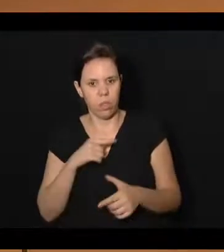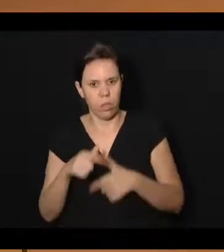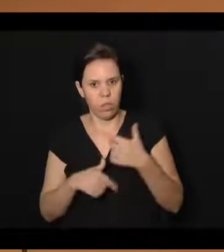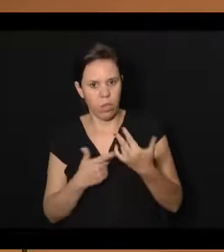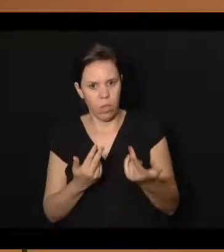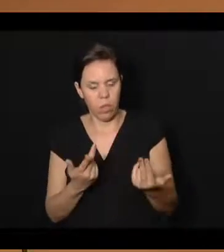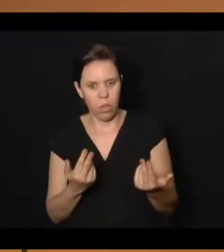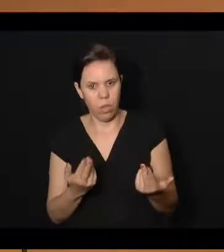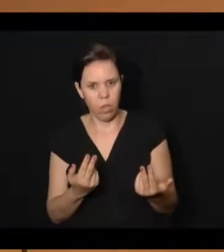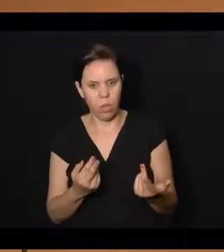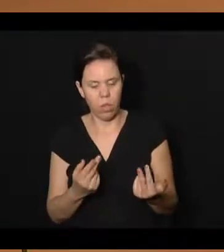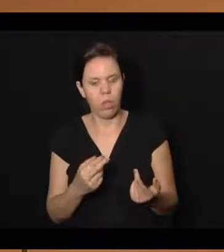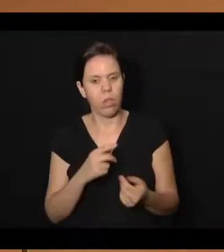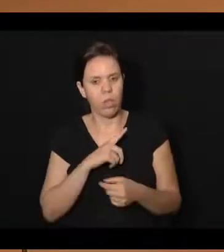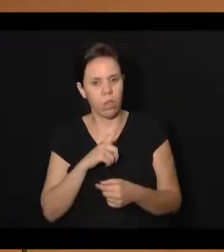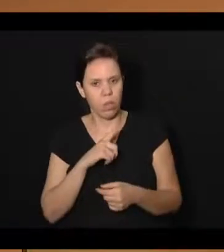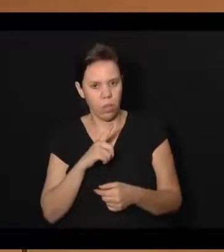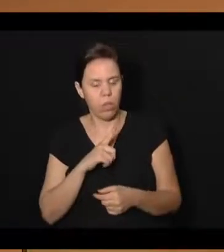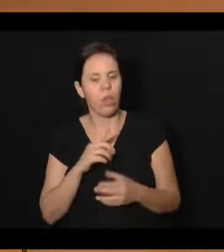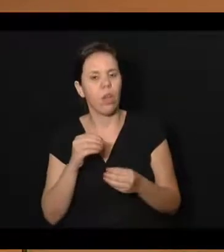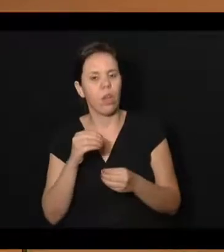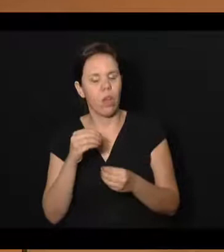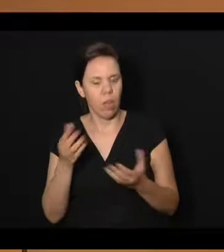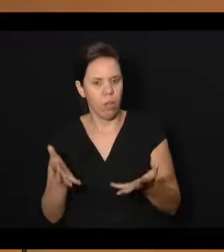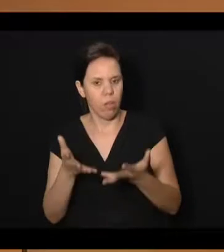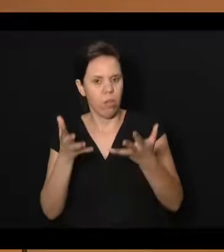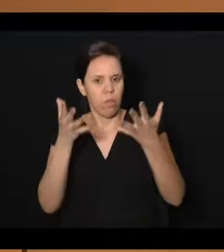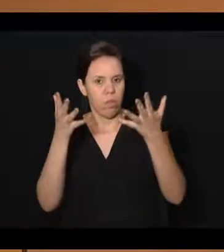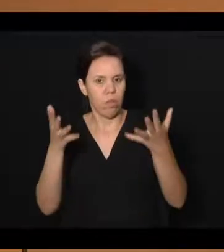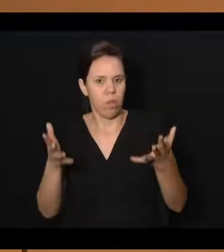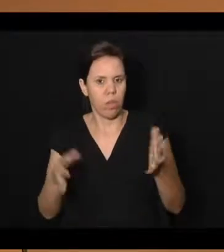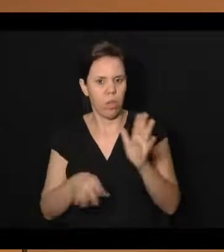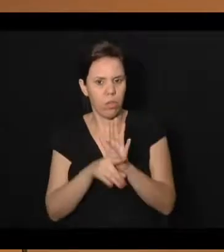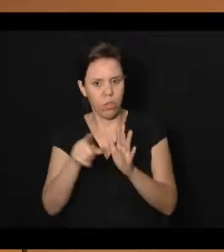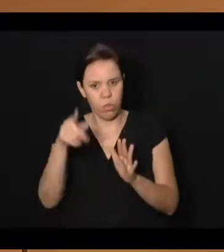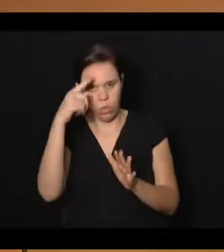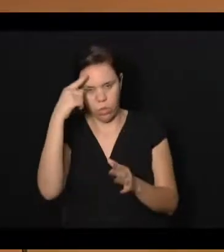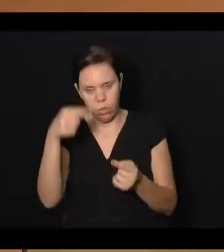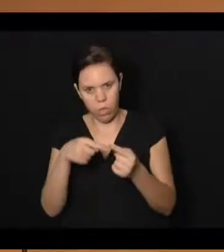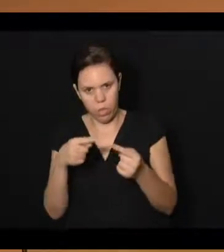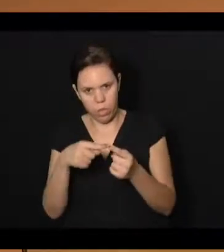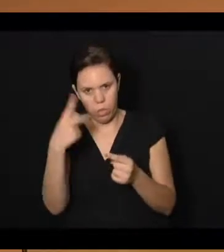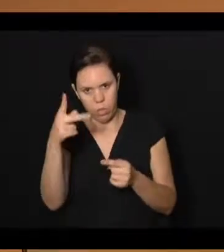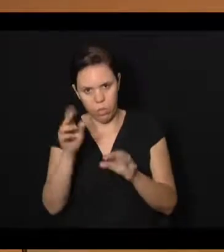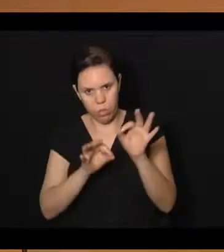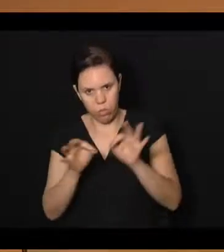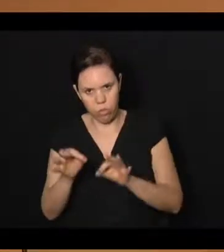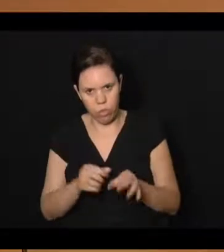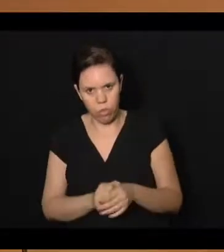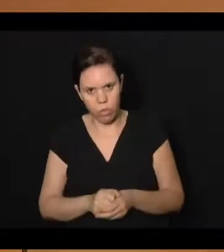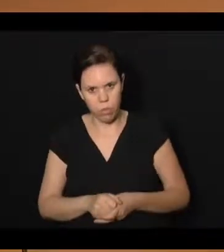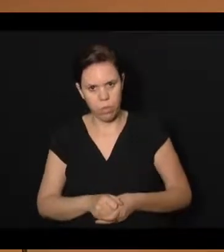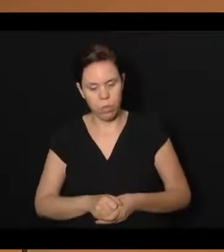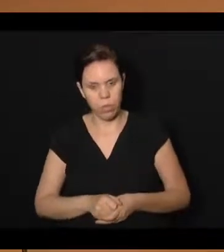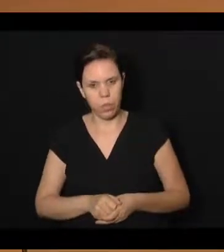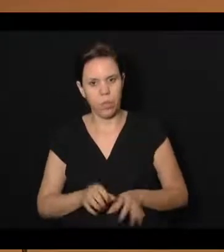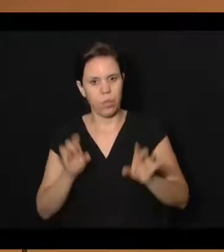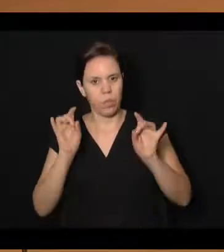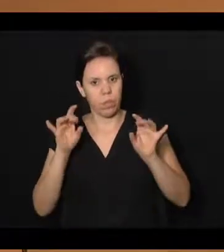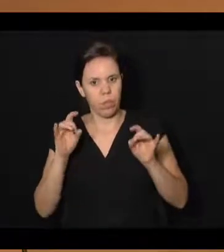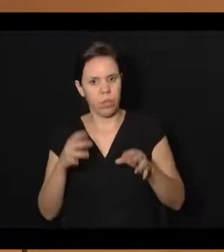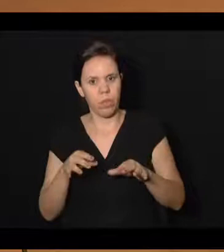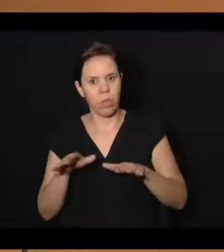como esse serviço que tem conteúdo para poder contribuir com seu pensar o seu projeto especial